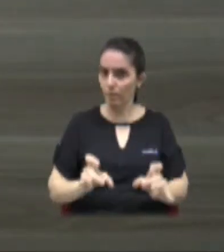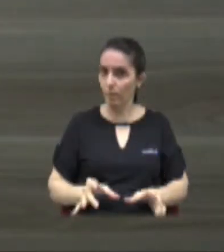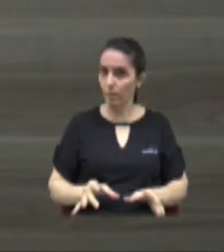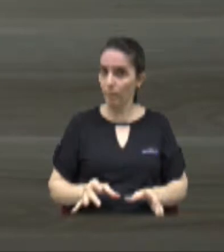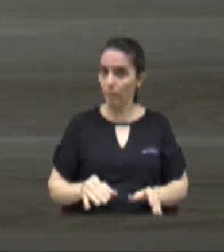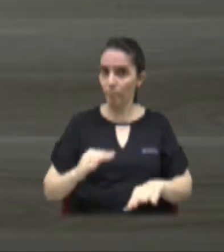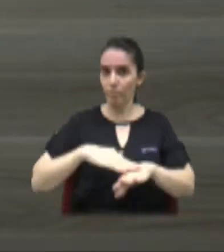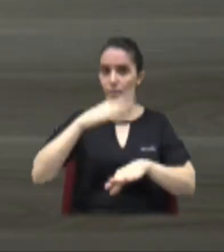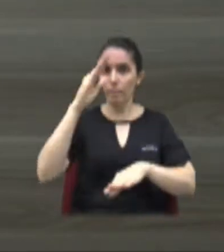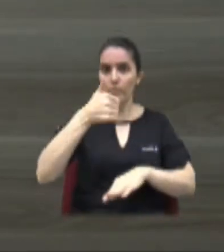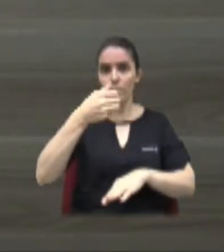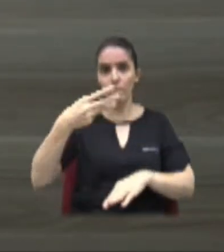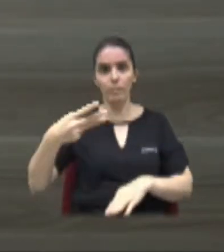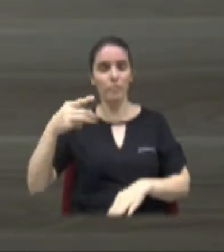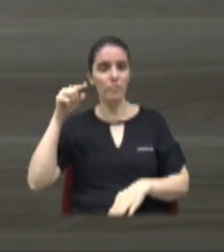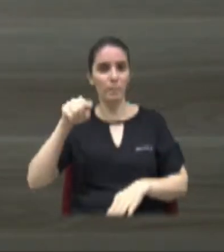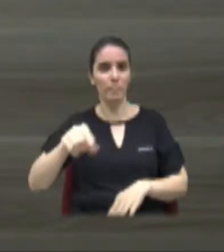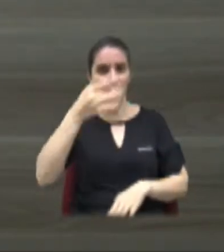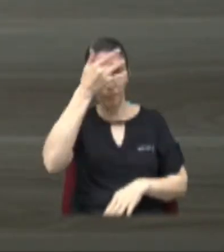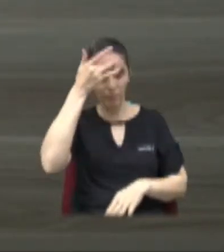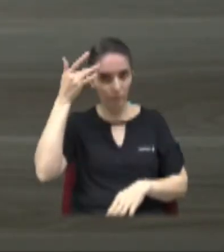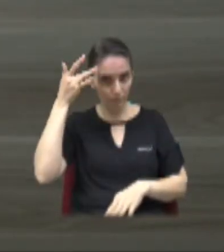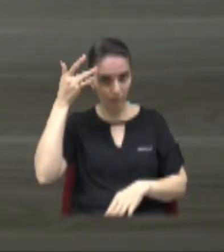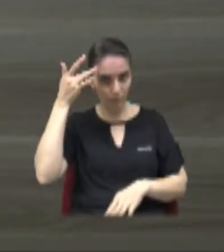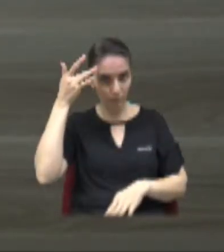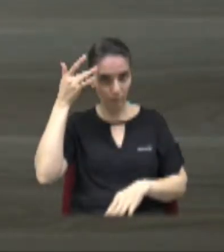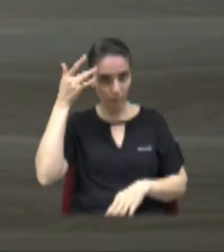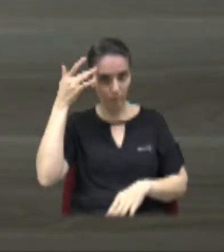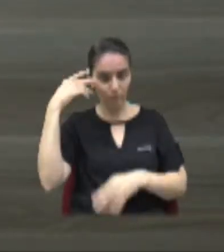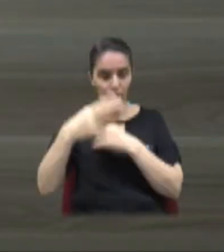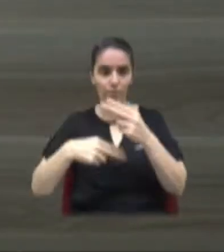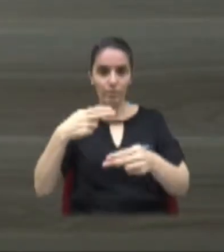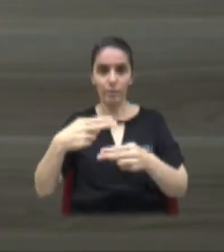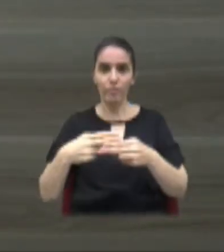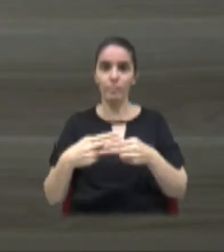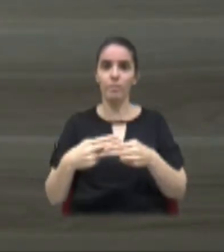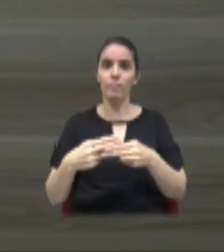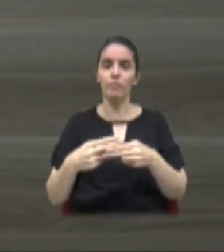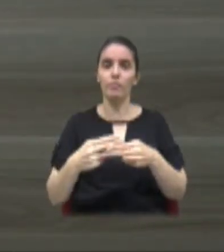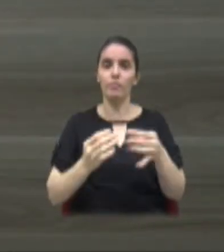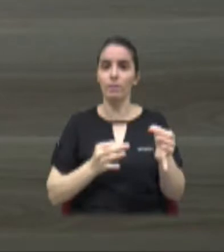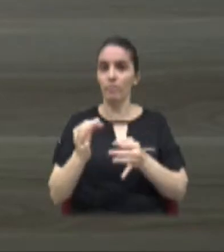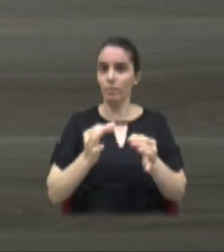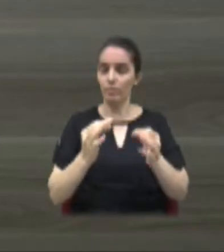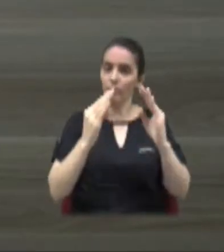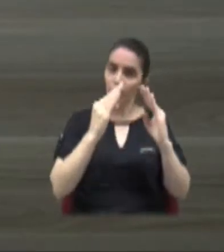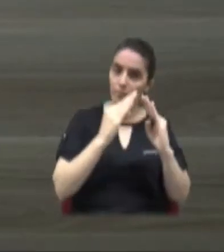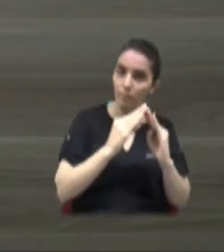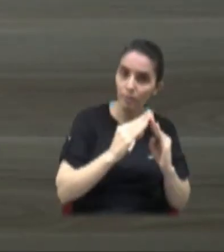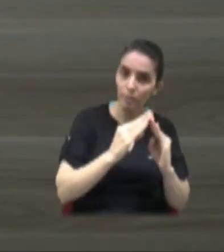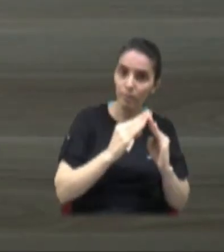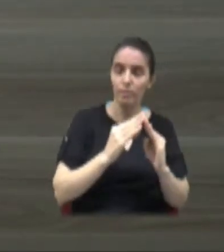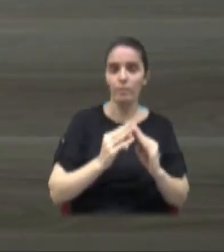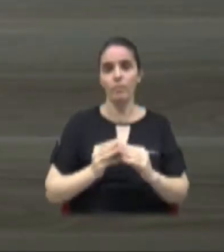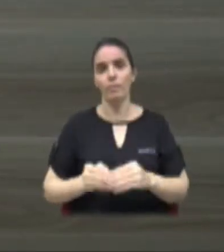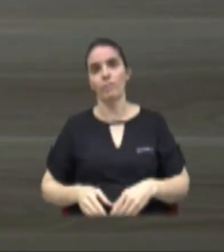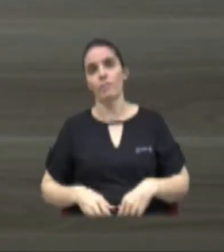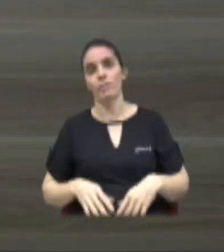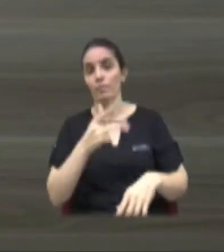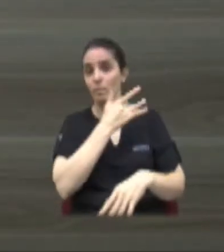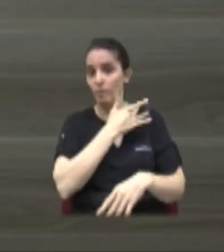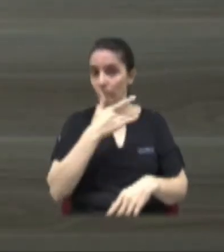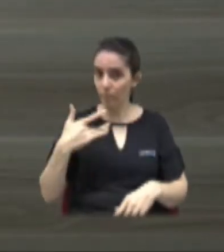plano habitacional. Se a pessoa comete um crime, ela deve pagar. Mas então, vereador Mir, fica aqui